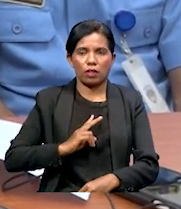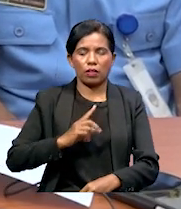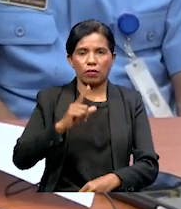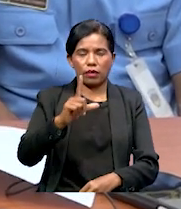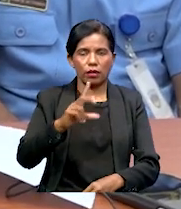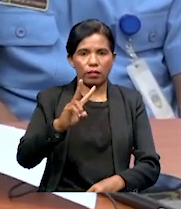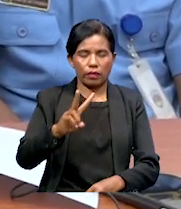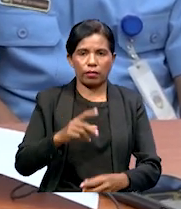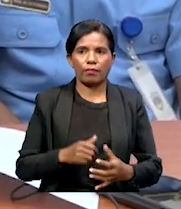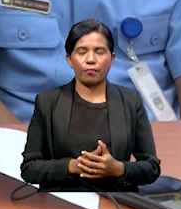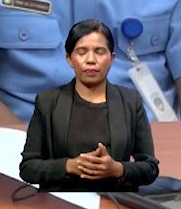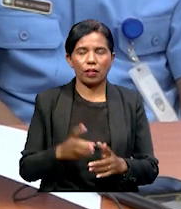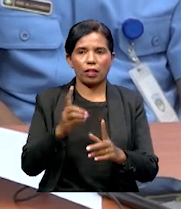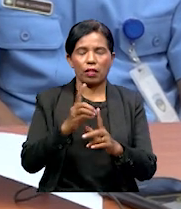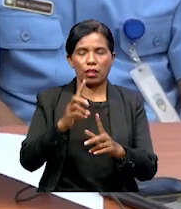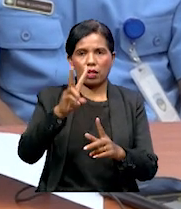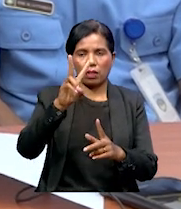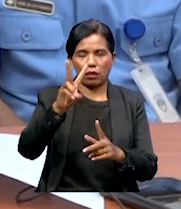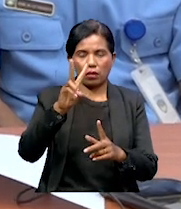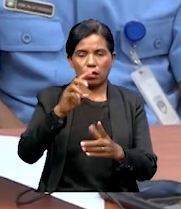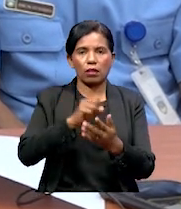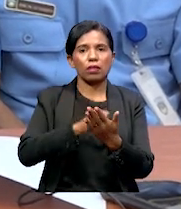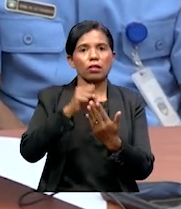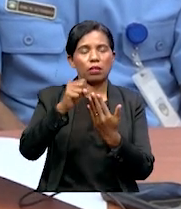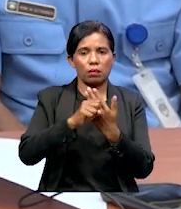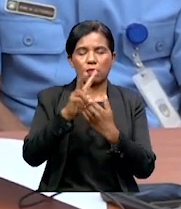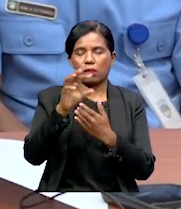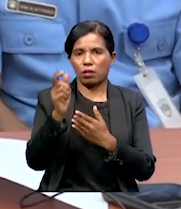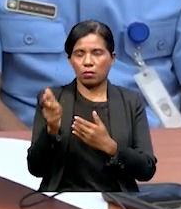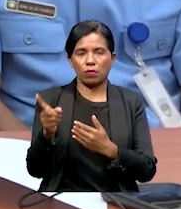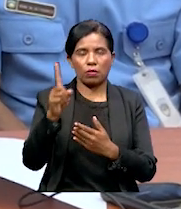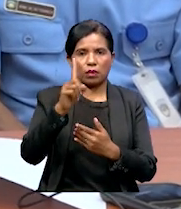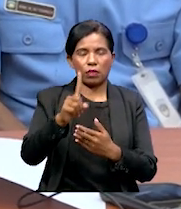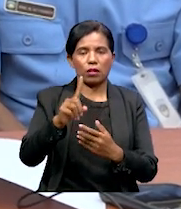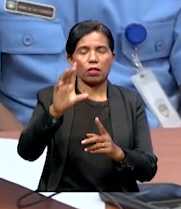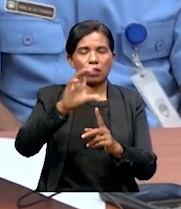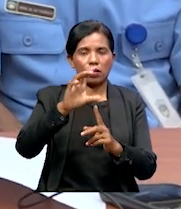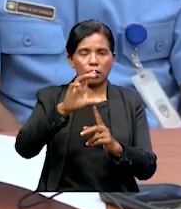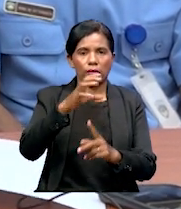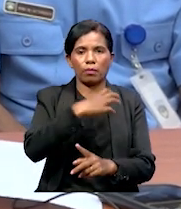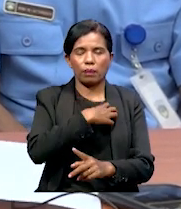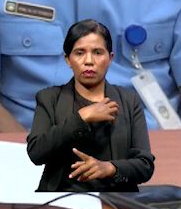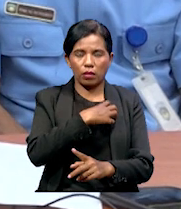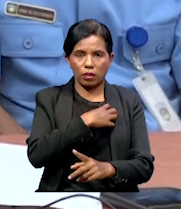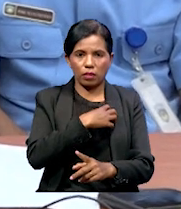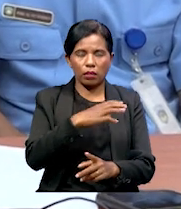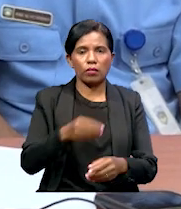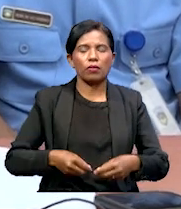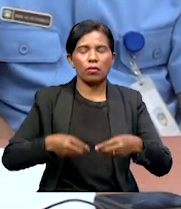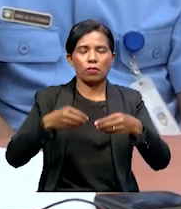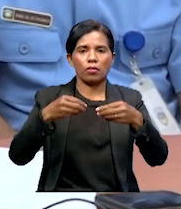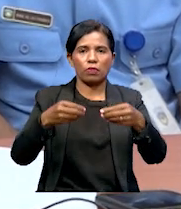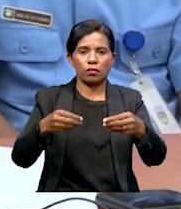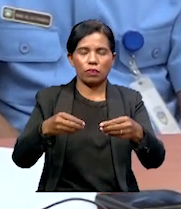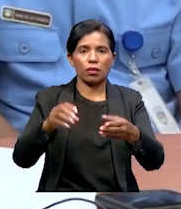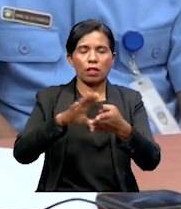Dili. Ia dia 2 setembro 2022, sua silencia comandante geral da PNTL, hasai despaisu urgente